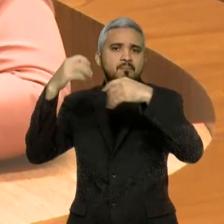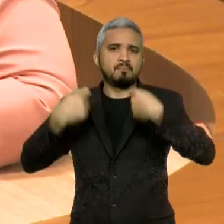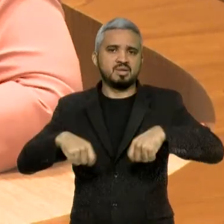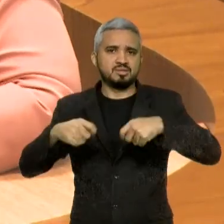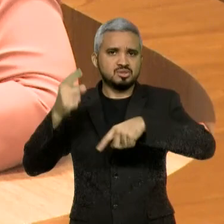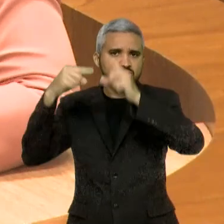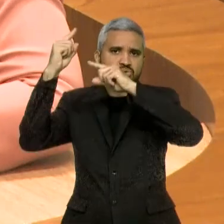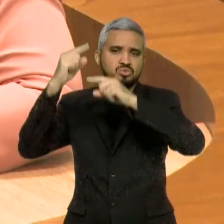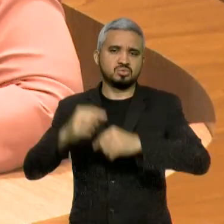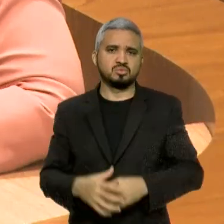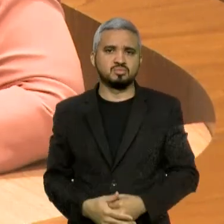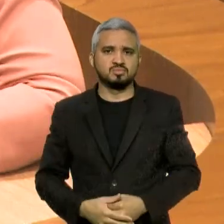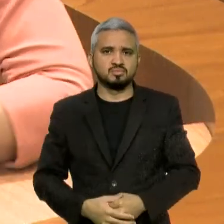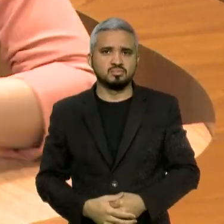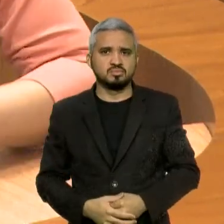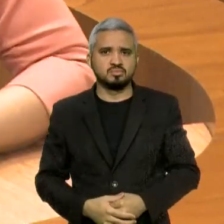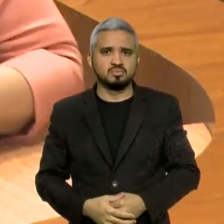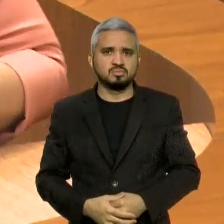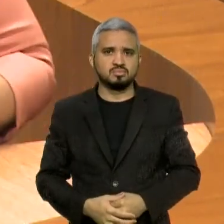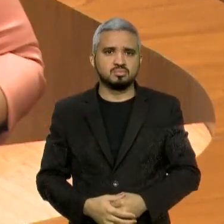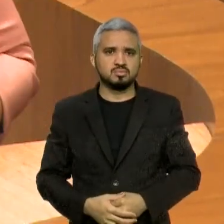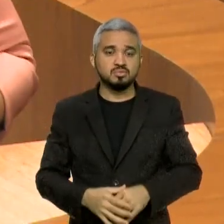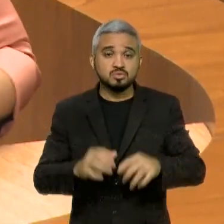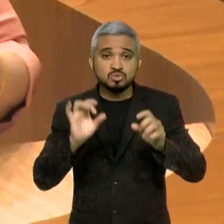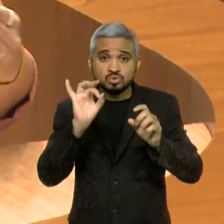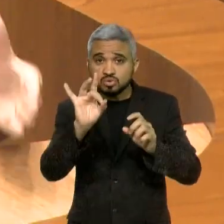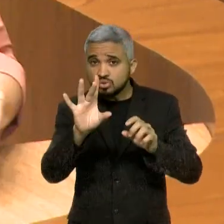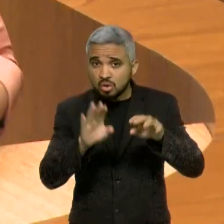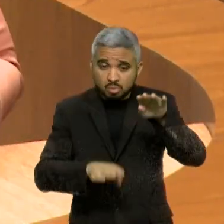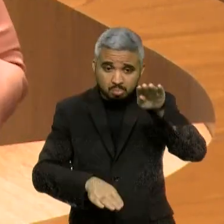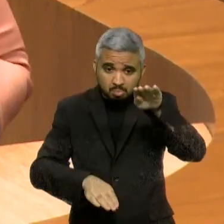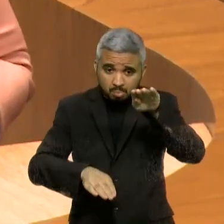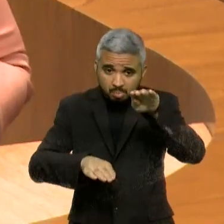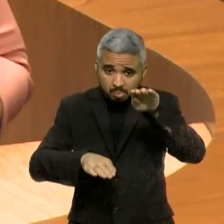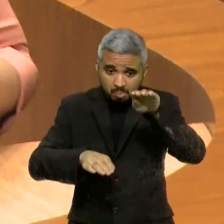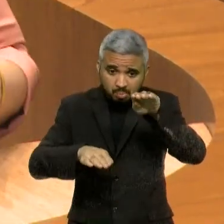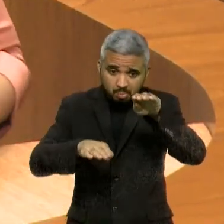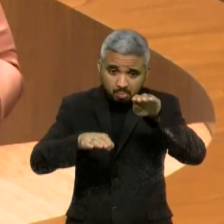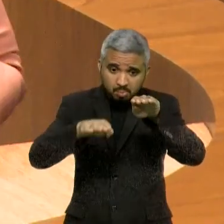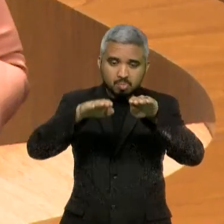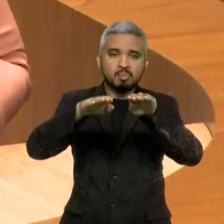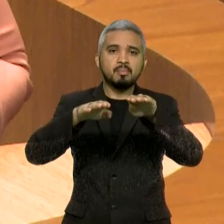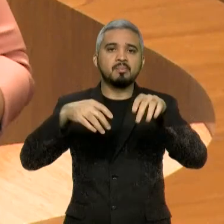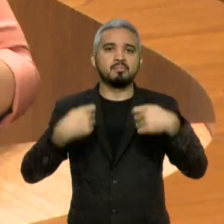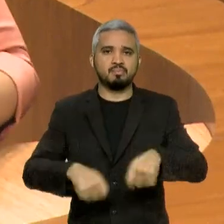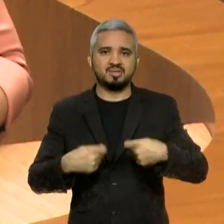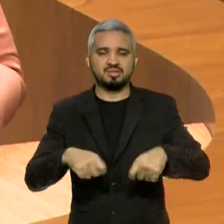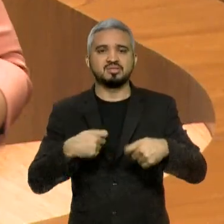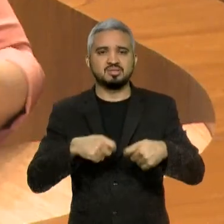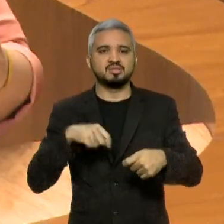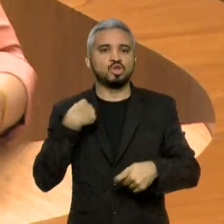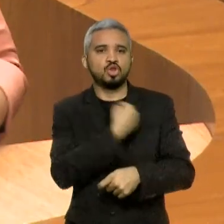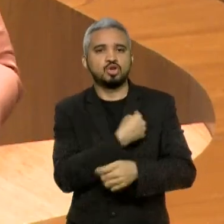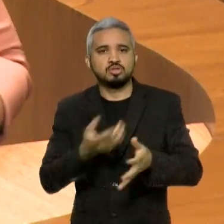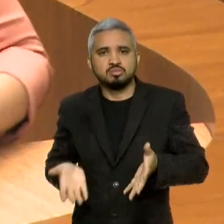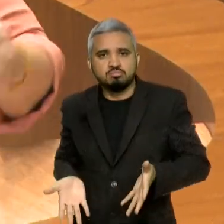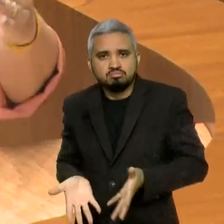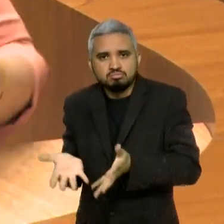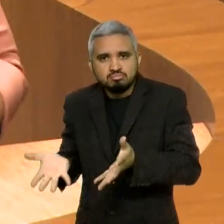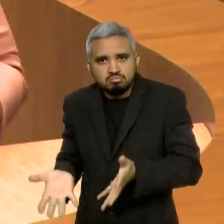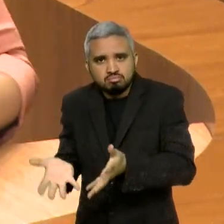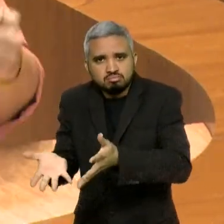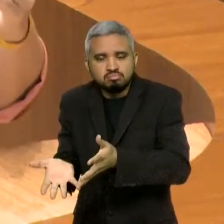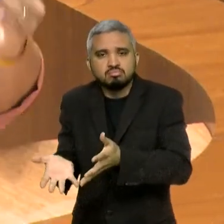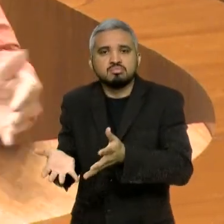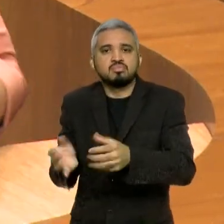só serão possíveis de ser melhoradas se a gente oportunidade realmente desenvolvimento